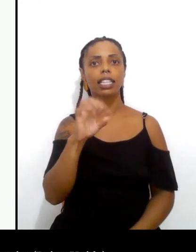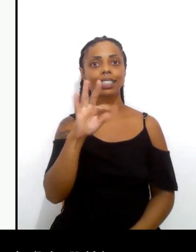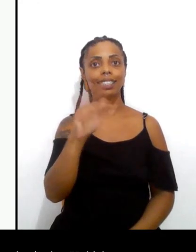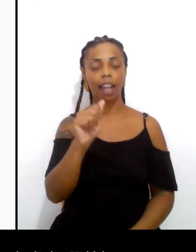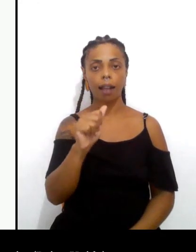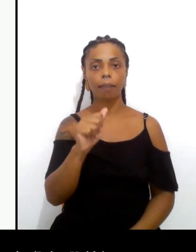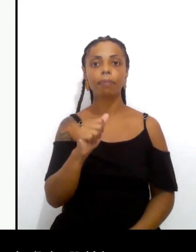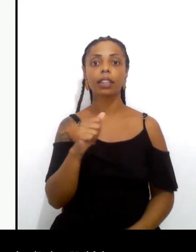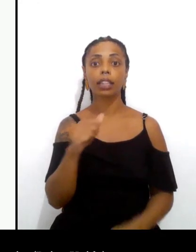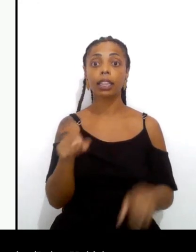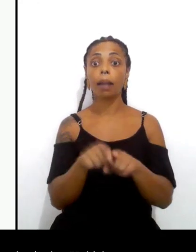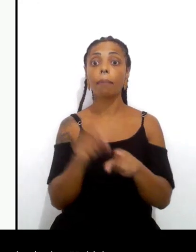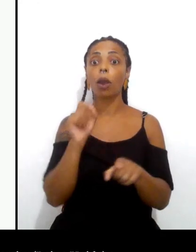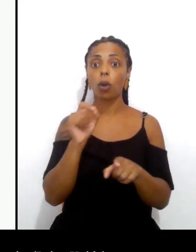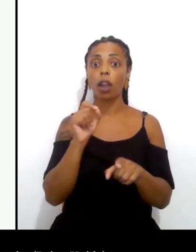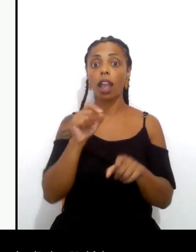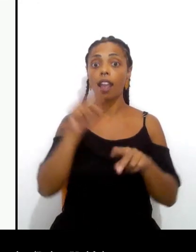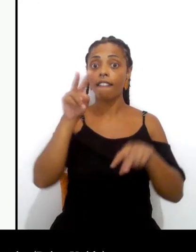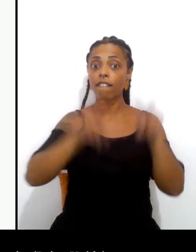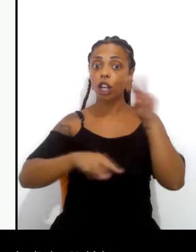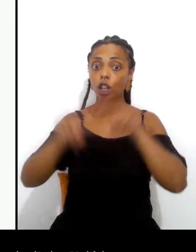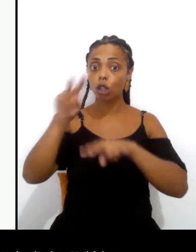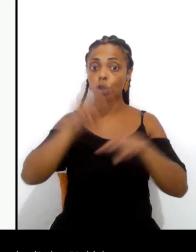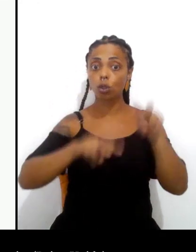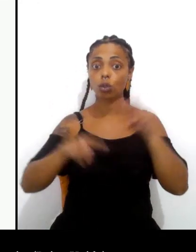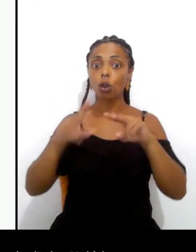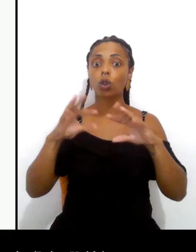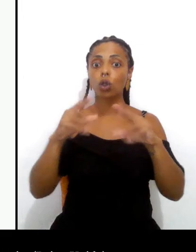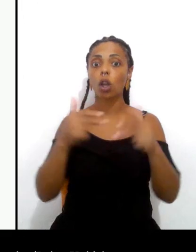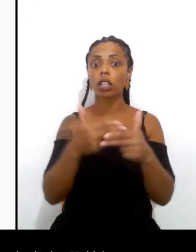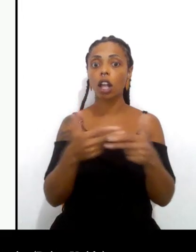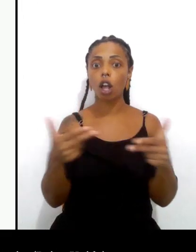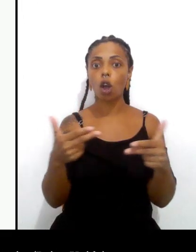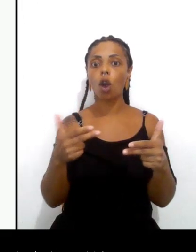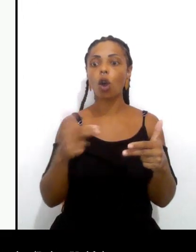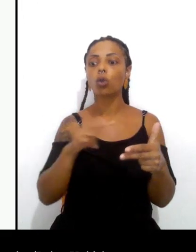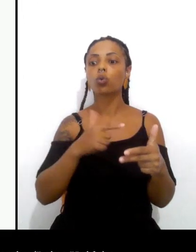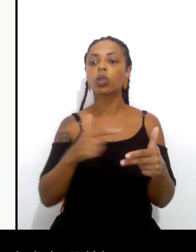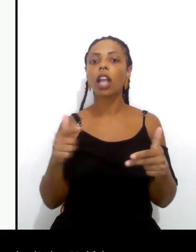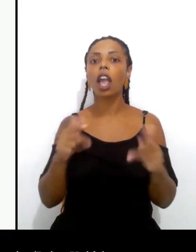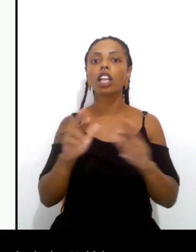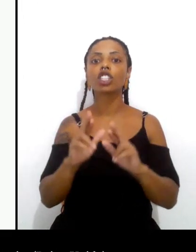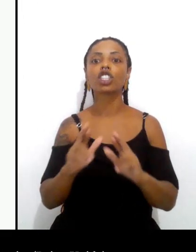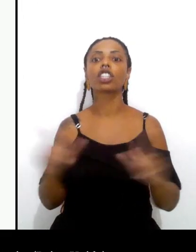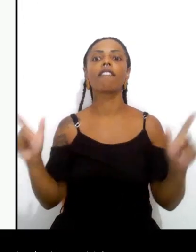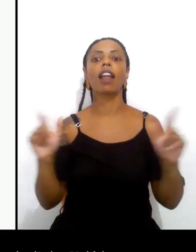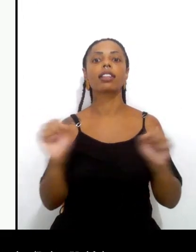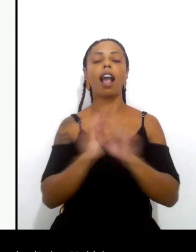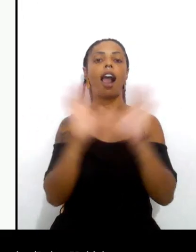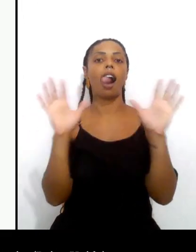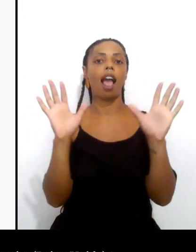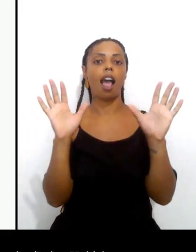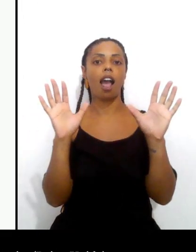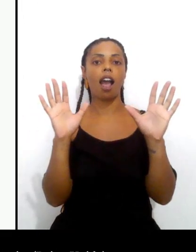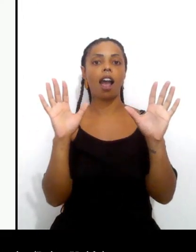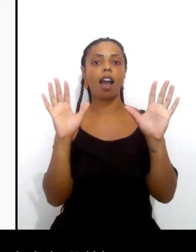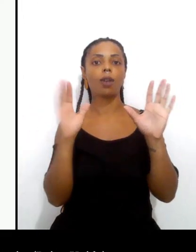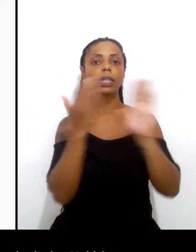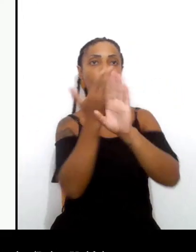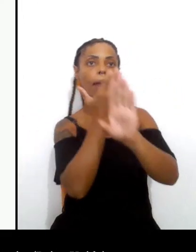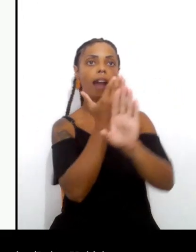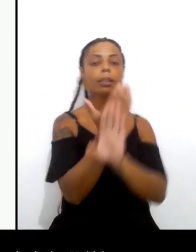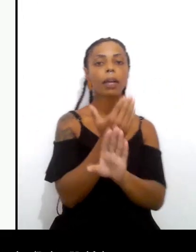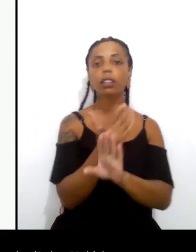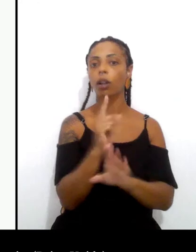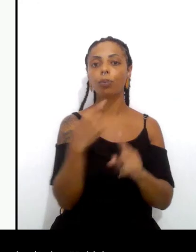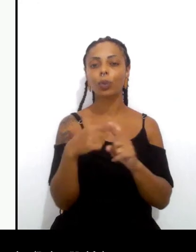em termos visuais todos esses elementos não se diferenciam claramente porque a essa função do escuro